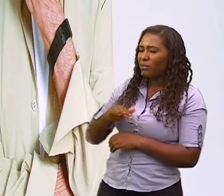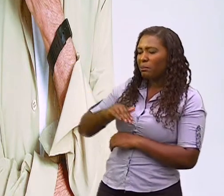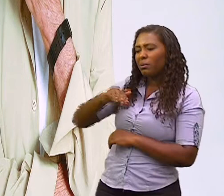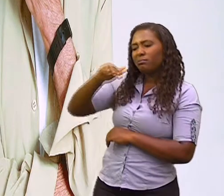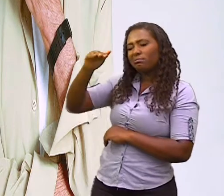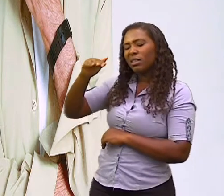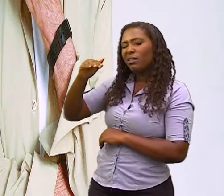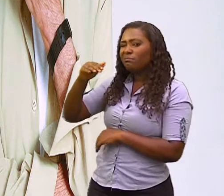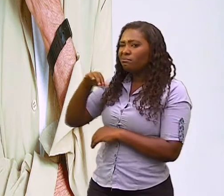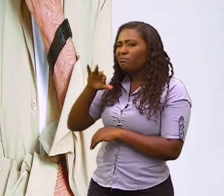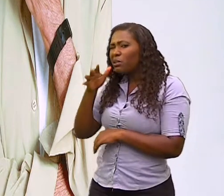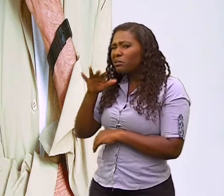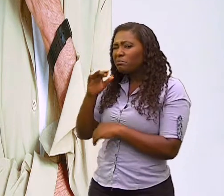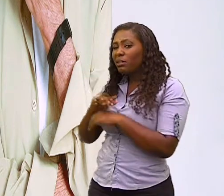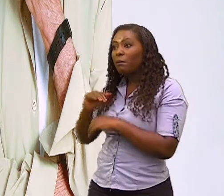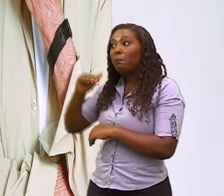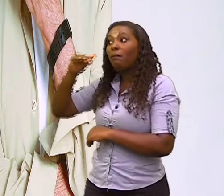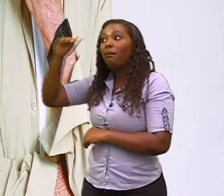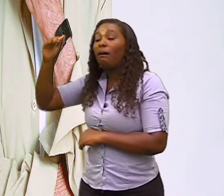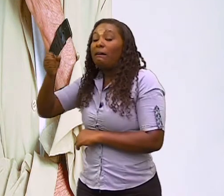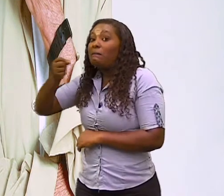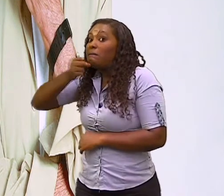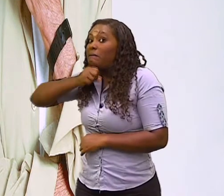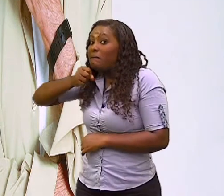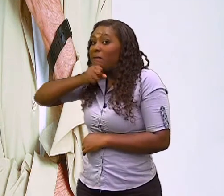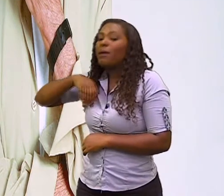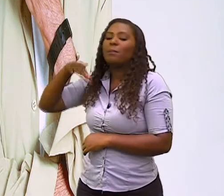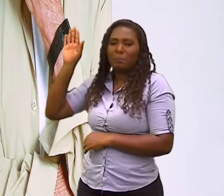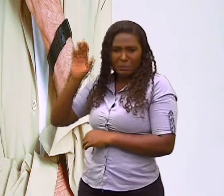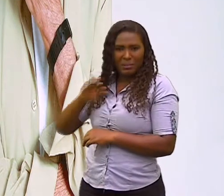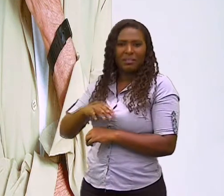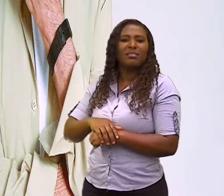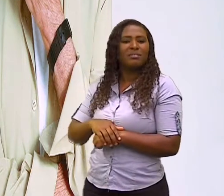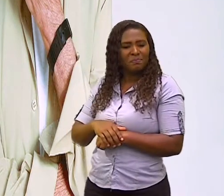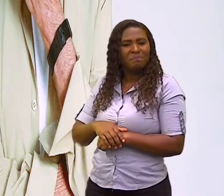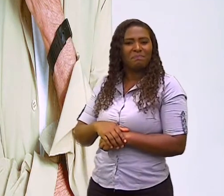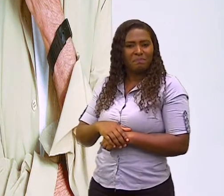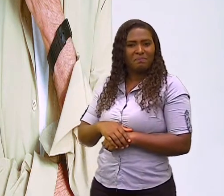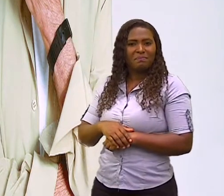tão jovem e o Niemeyer muito mais experiente.